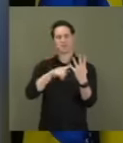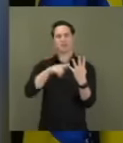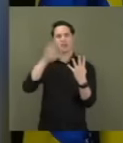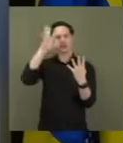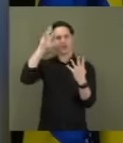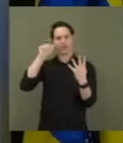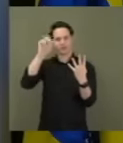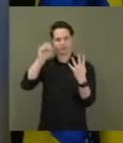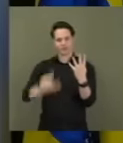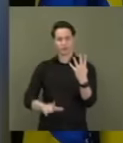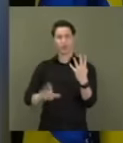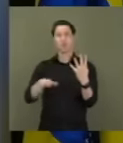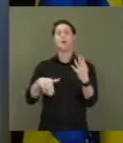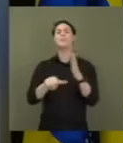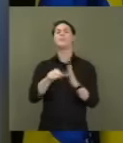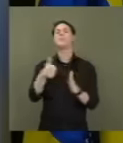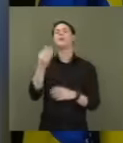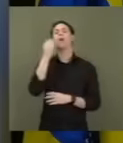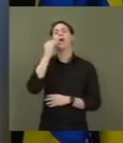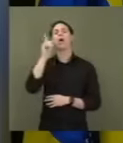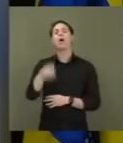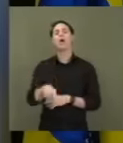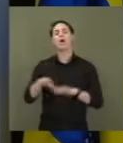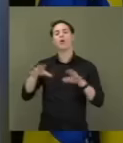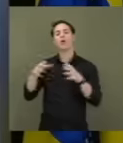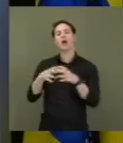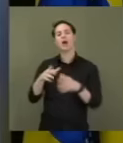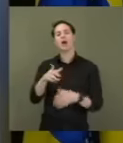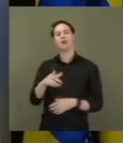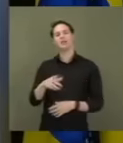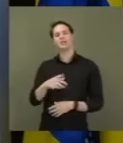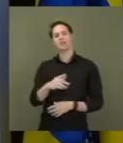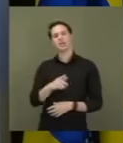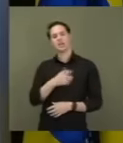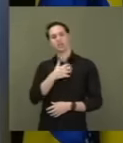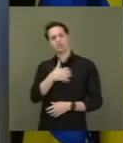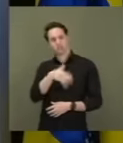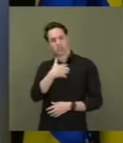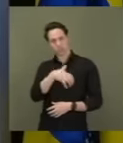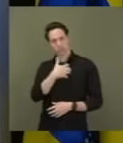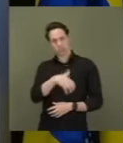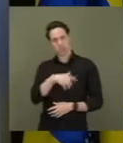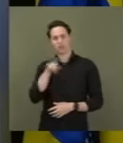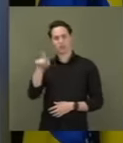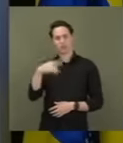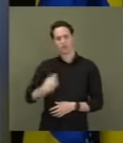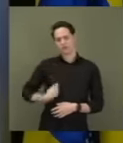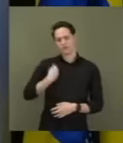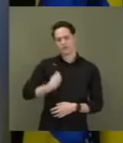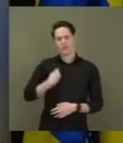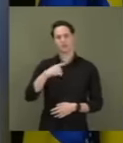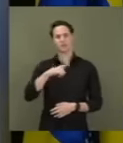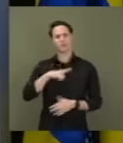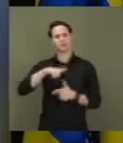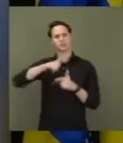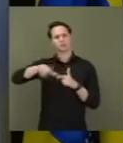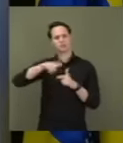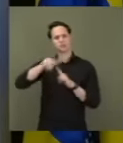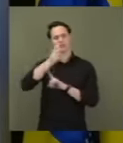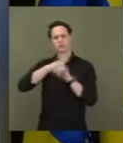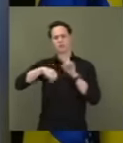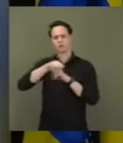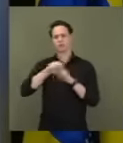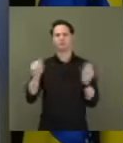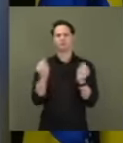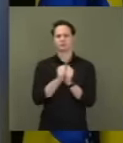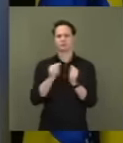primeiro teste é com quem? Com a Argentina, que vive uma profunda crise social